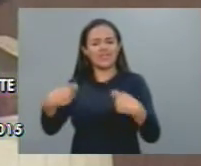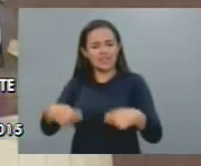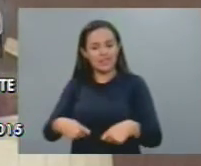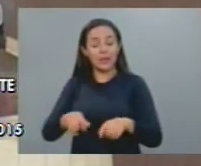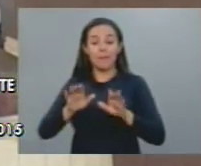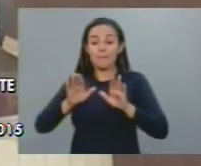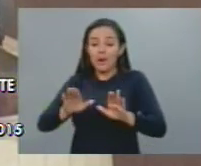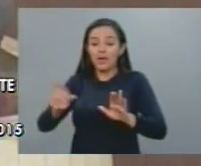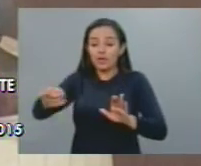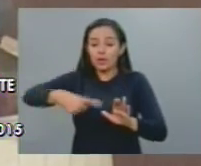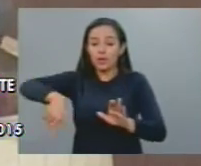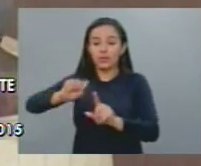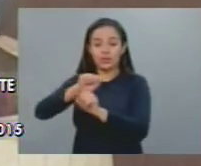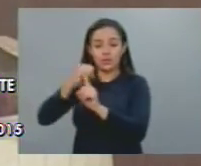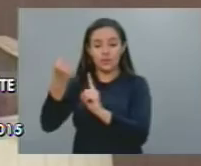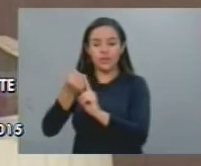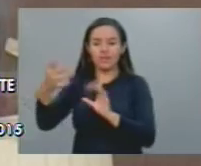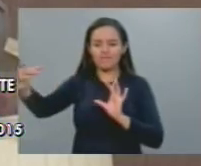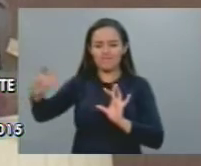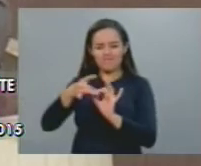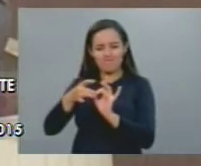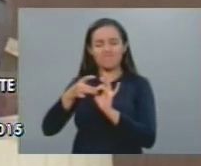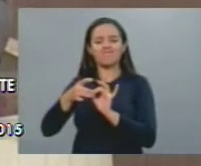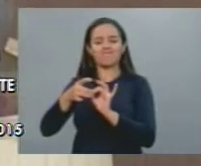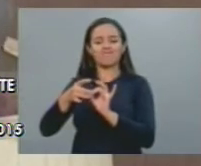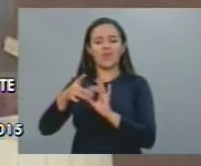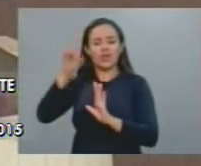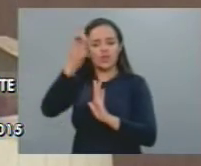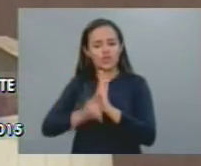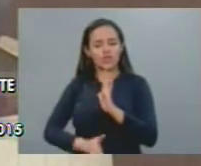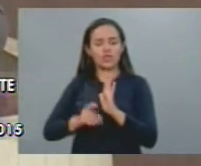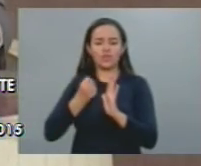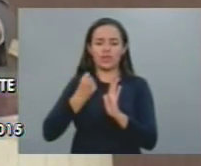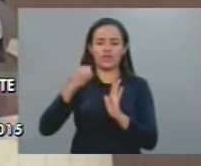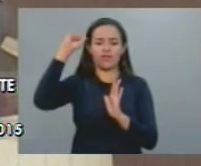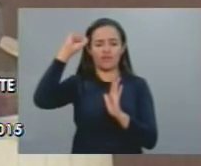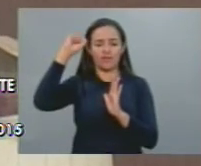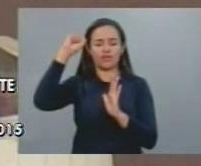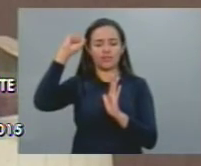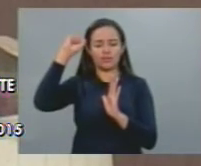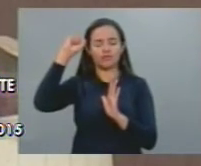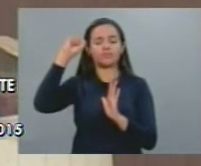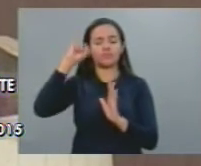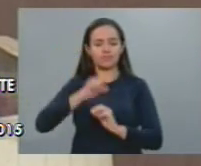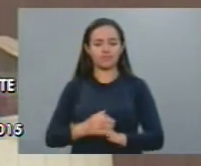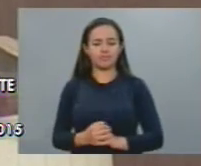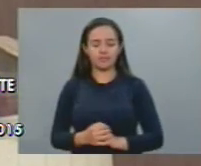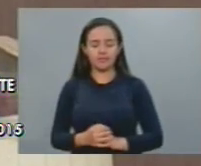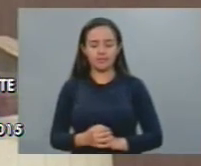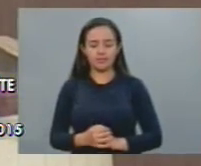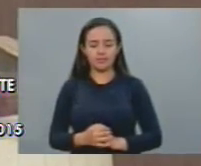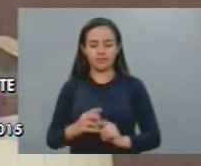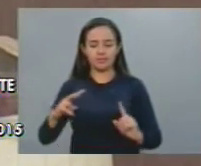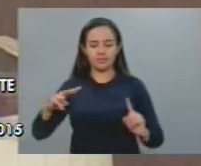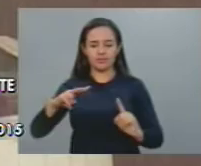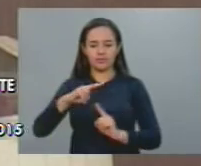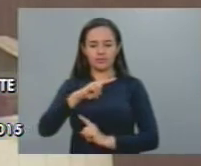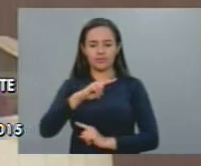pelo fortalecimento do poder popular, pela defesa dos direitos e pela defesa do meio